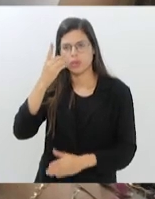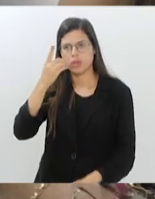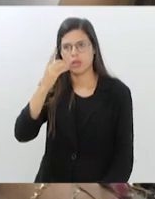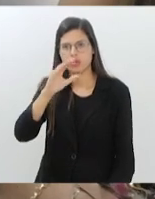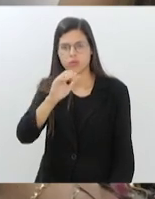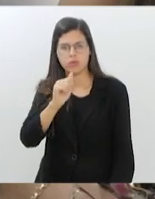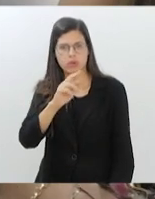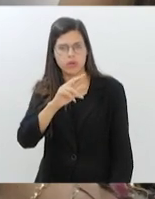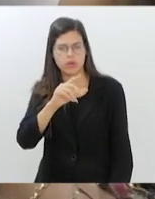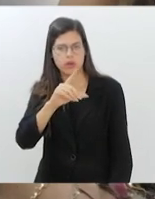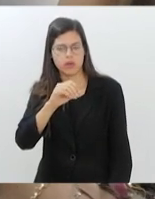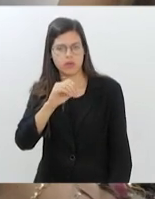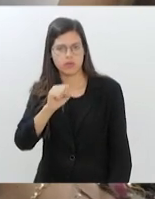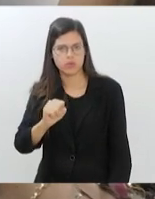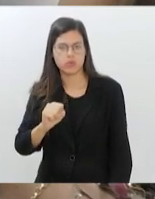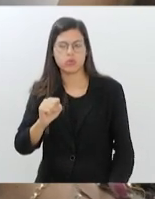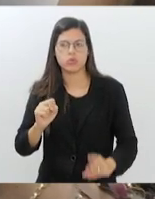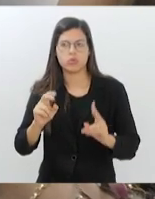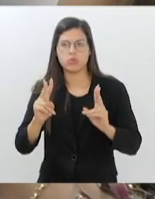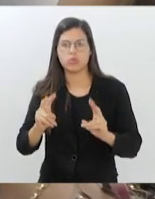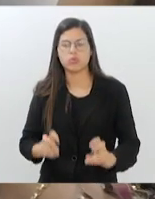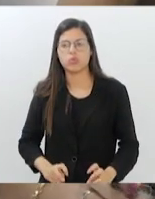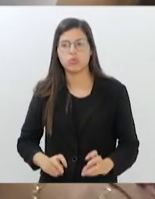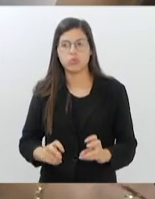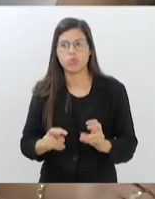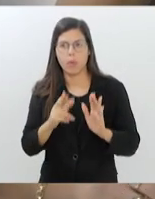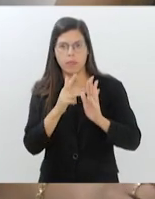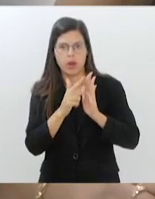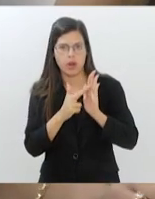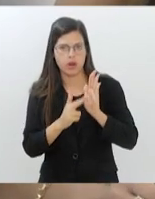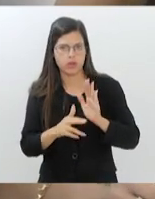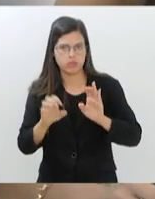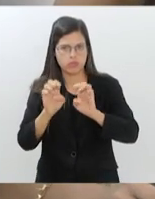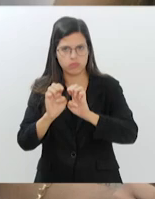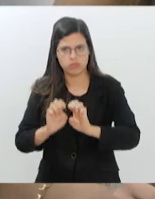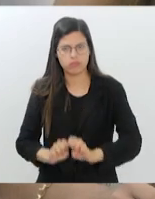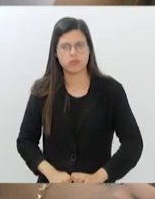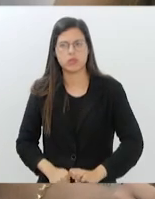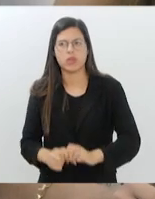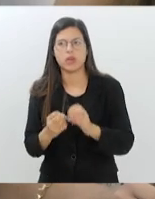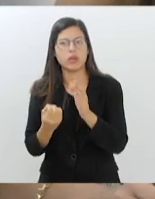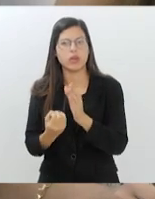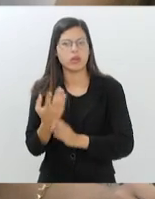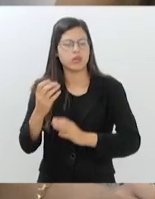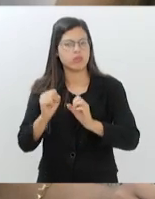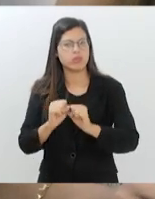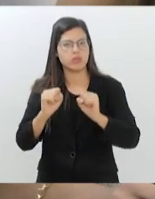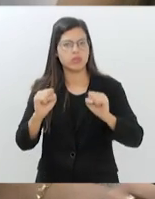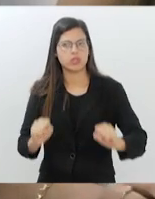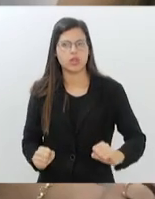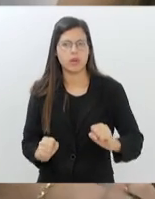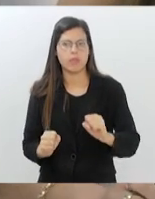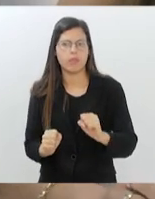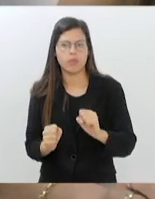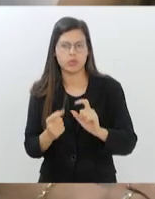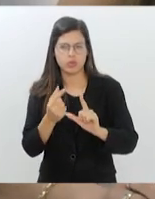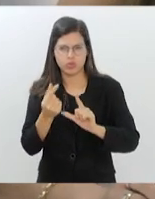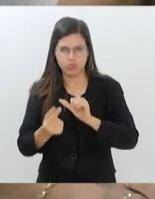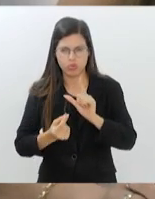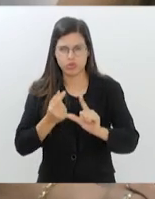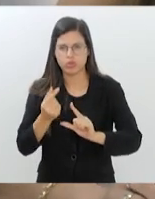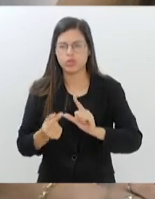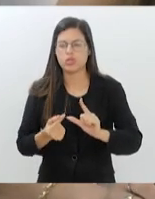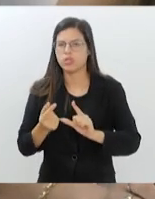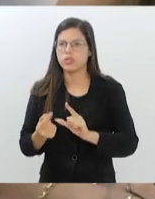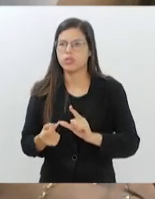min que estabelece procedimentos para a estruturação e implementação dos sistemas de logística reversa e condiciona